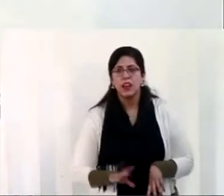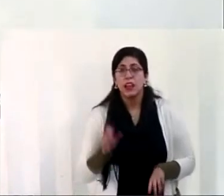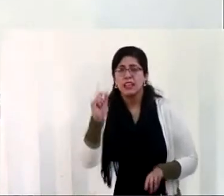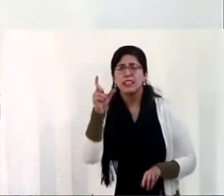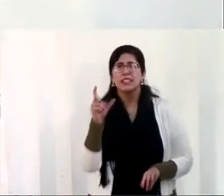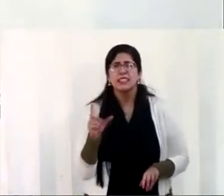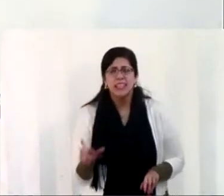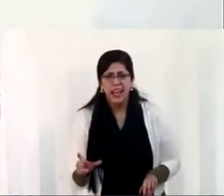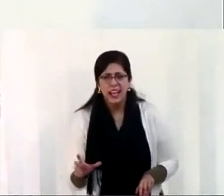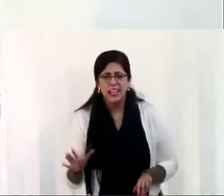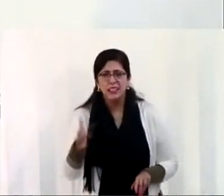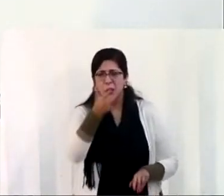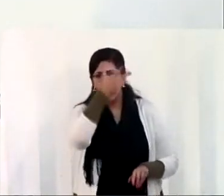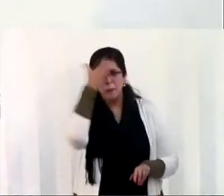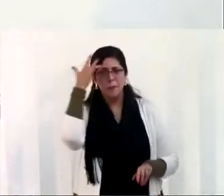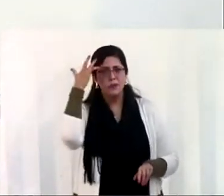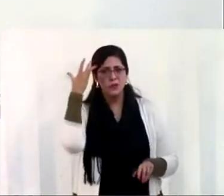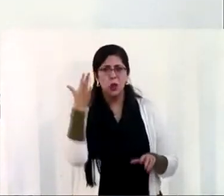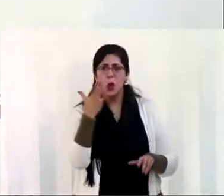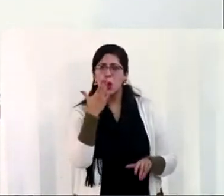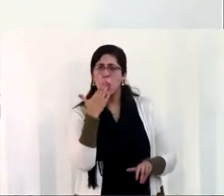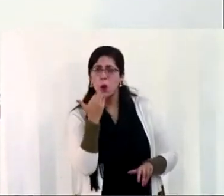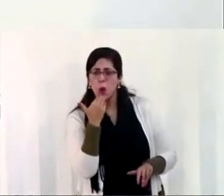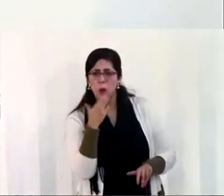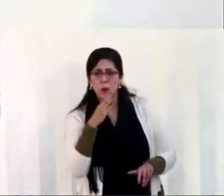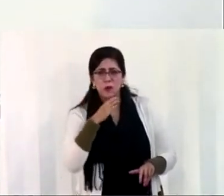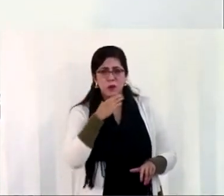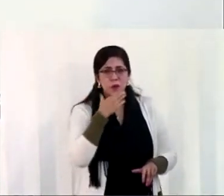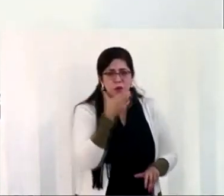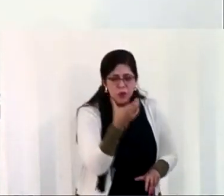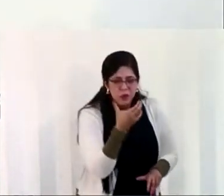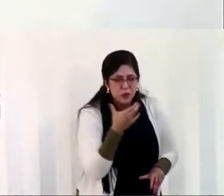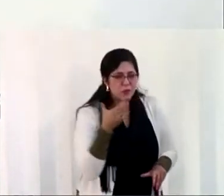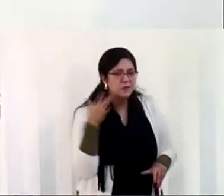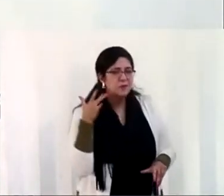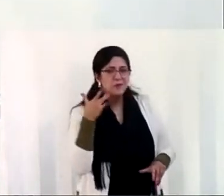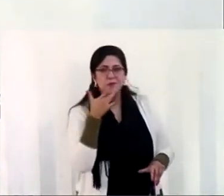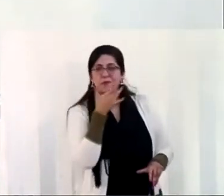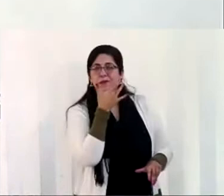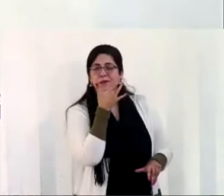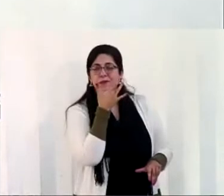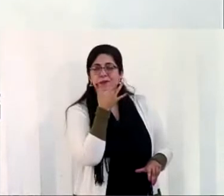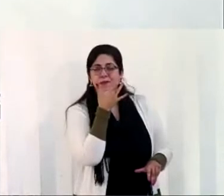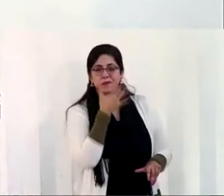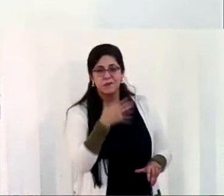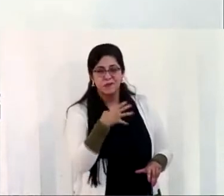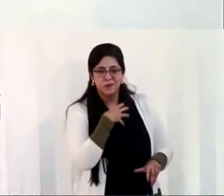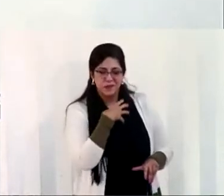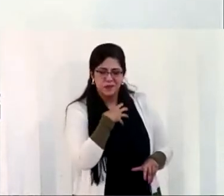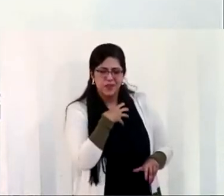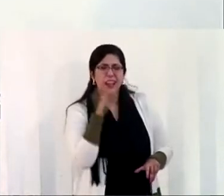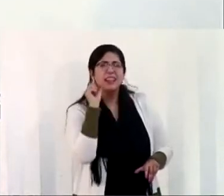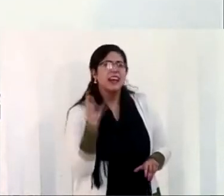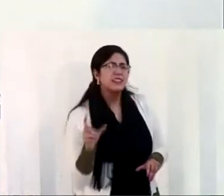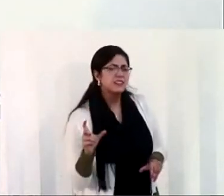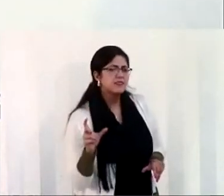Quem permitiu que vocês comessem o fruto gostoso, doce?